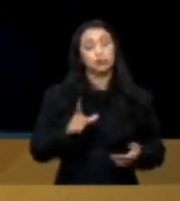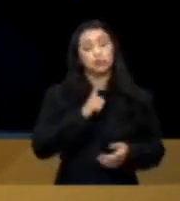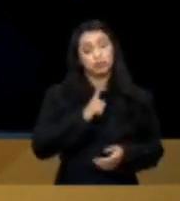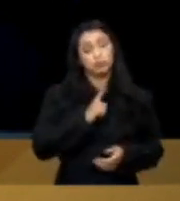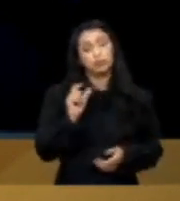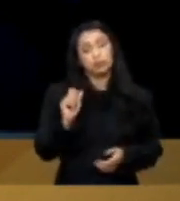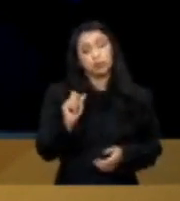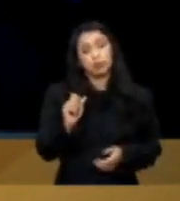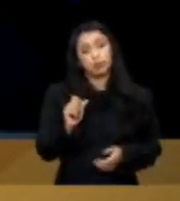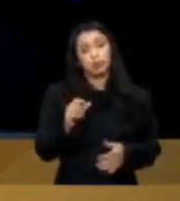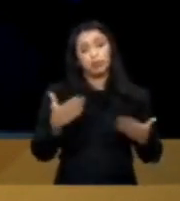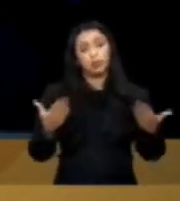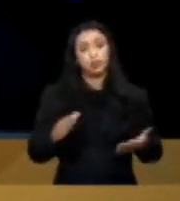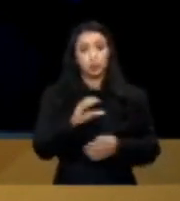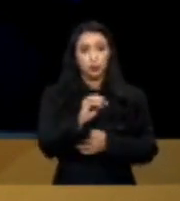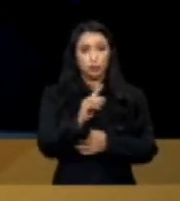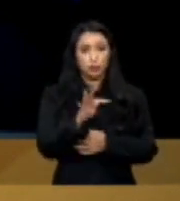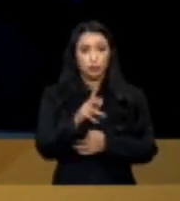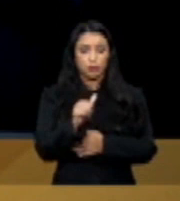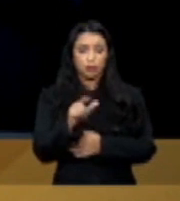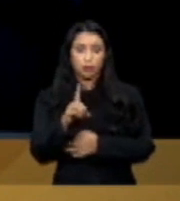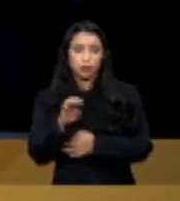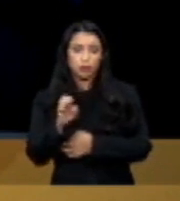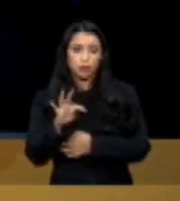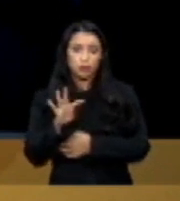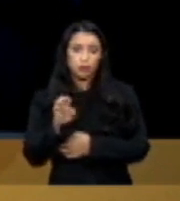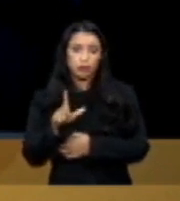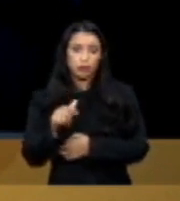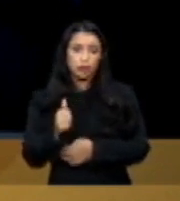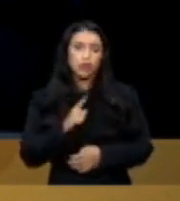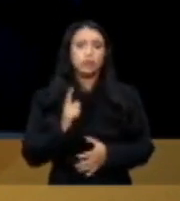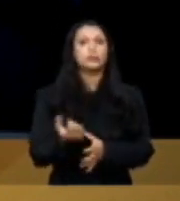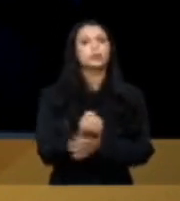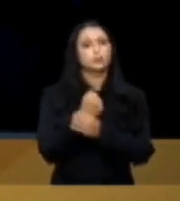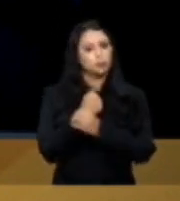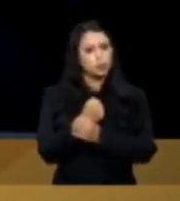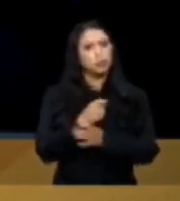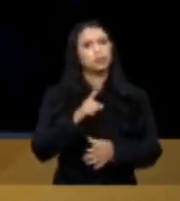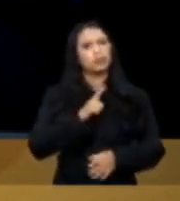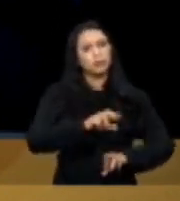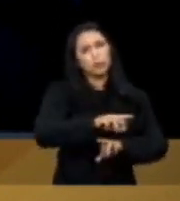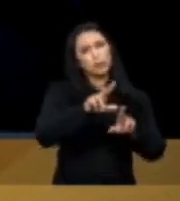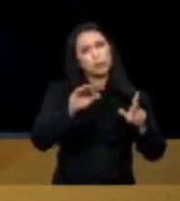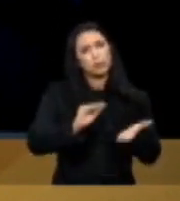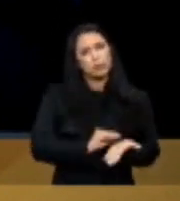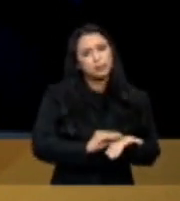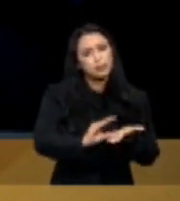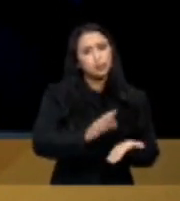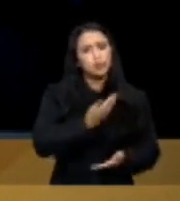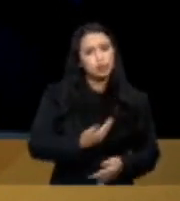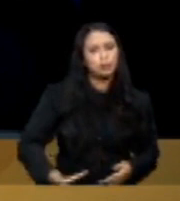aspecto, o Instituto da Cota de Tela atende ao interesse público, assegurando a efetividade do investimento